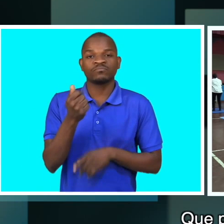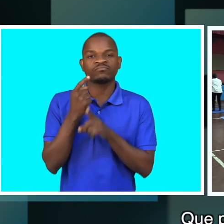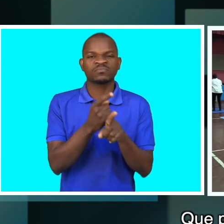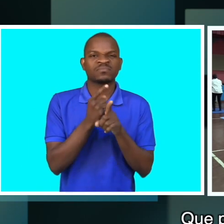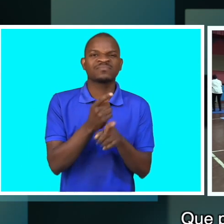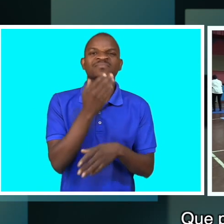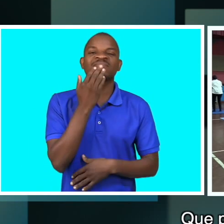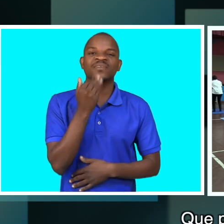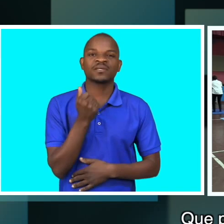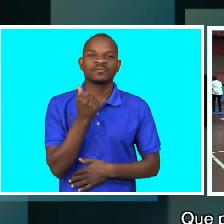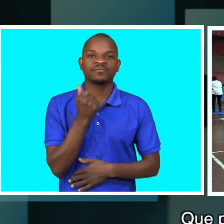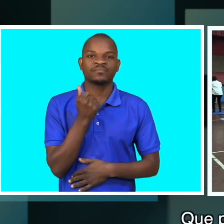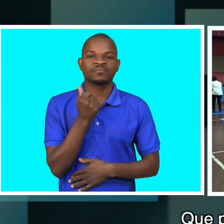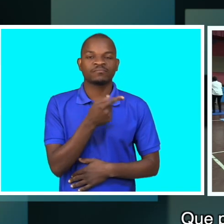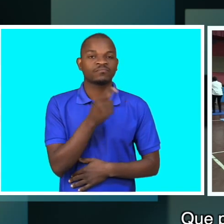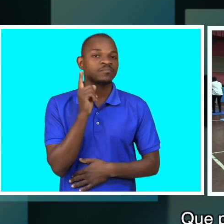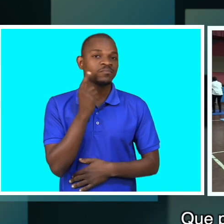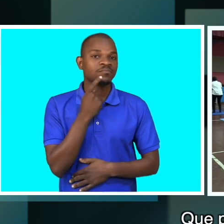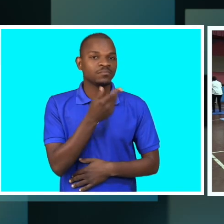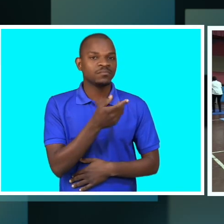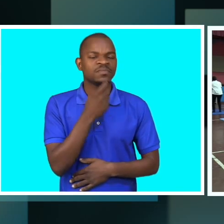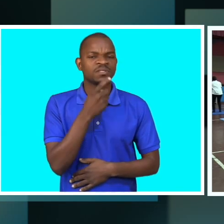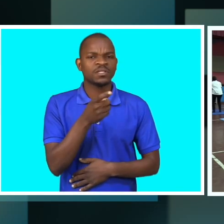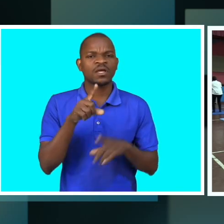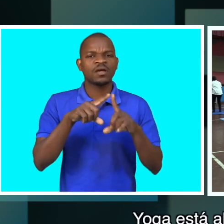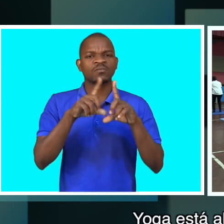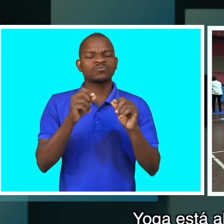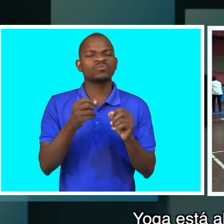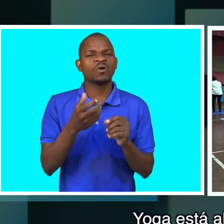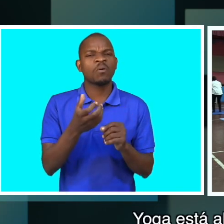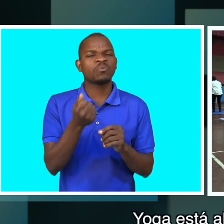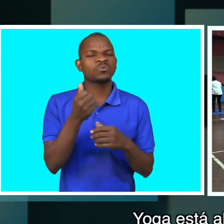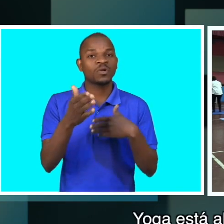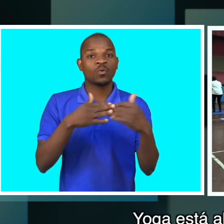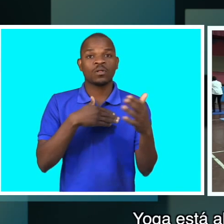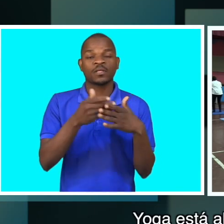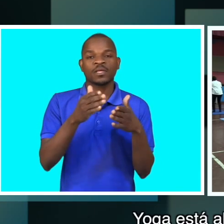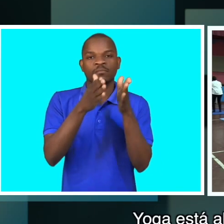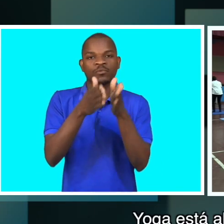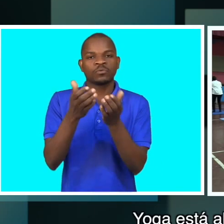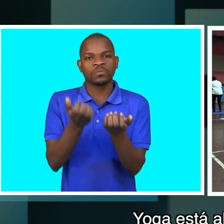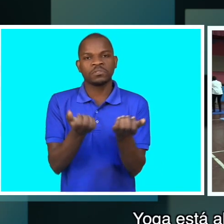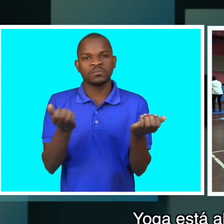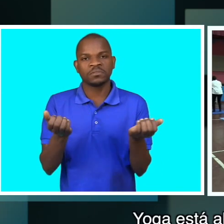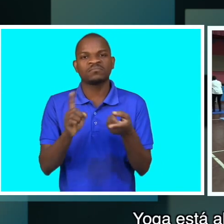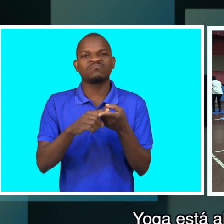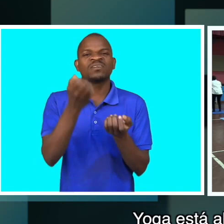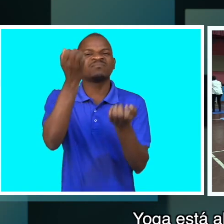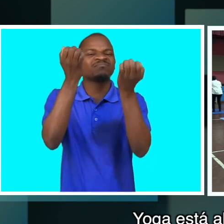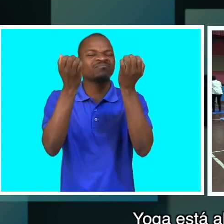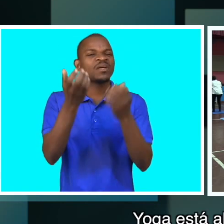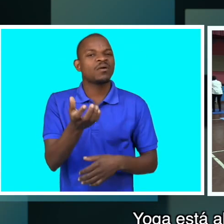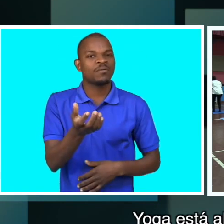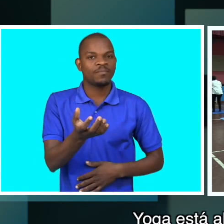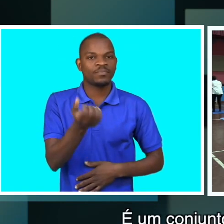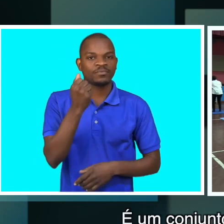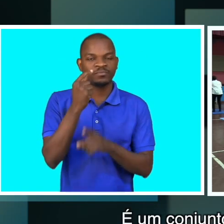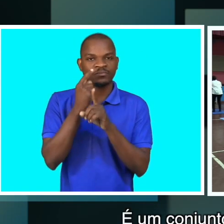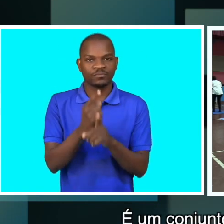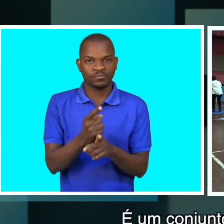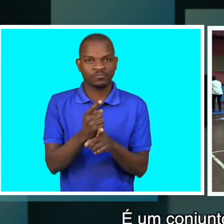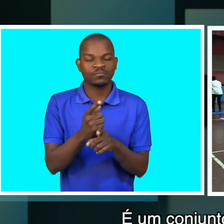praticar esta modalidade? O yoga é aberto para todos, desde as crianças até os adultos, portanto, mais idosos